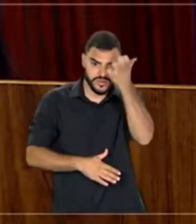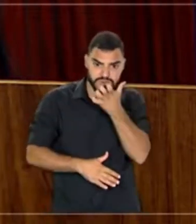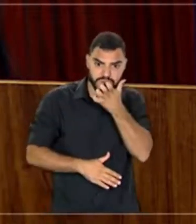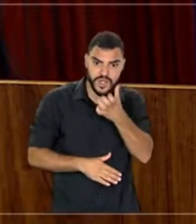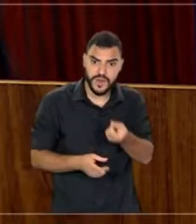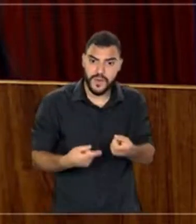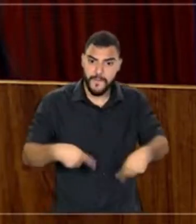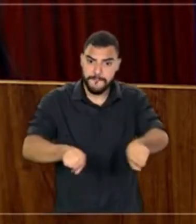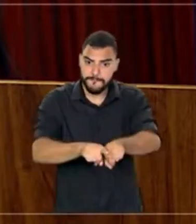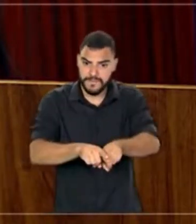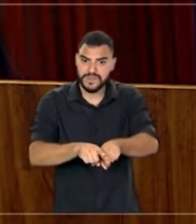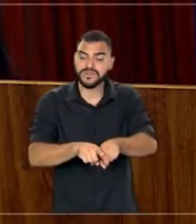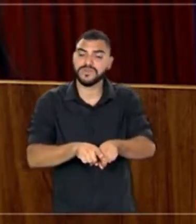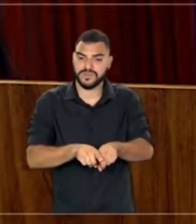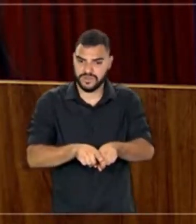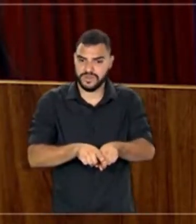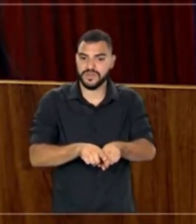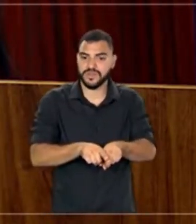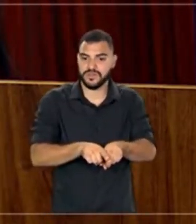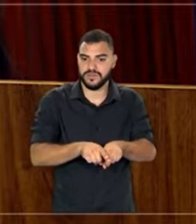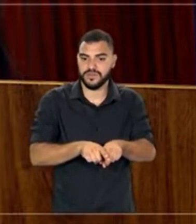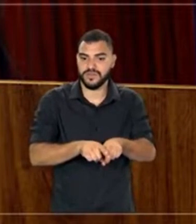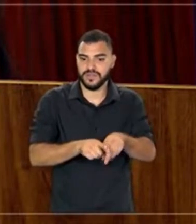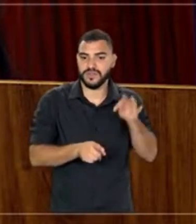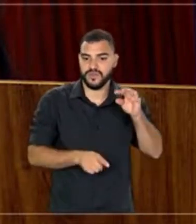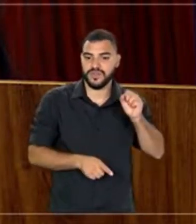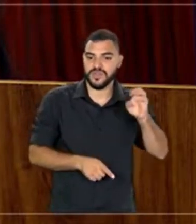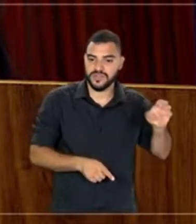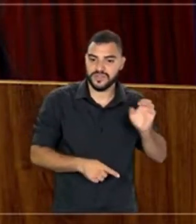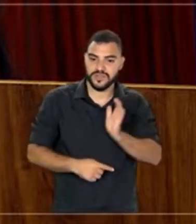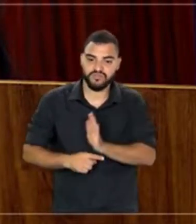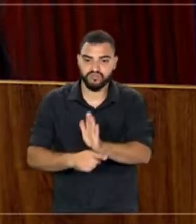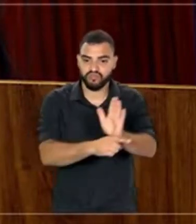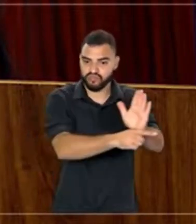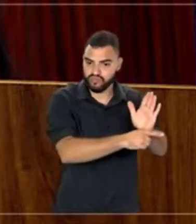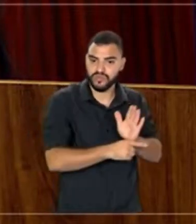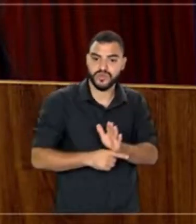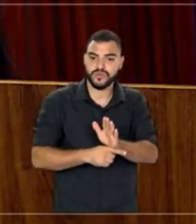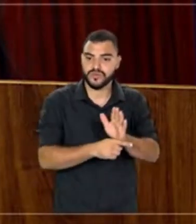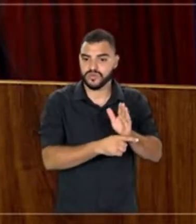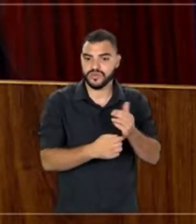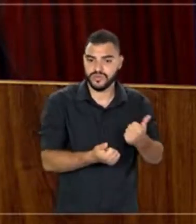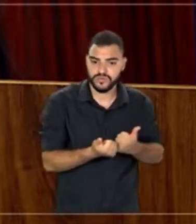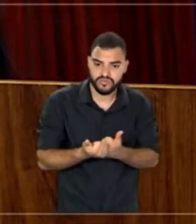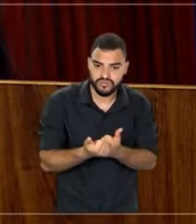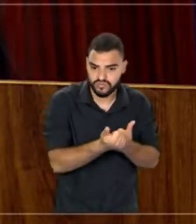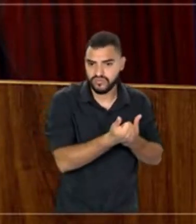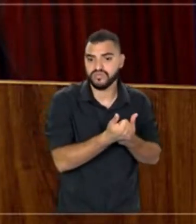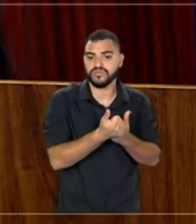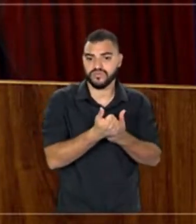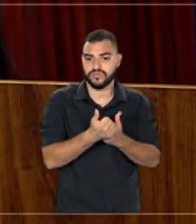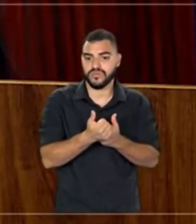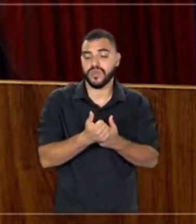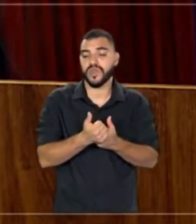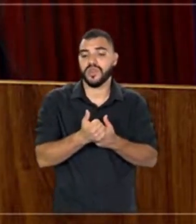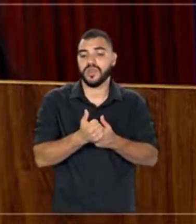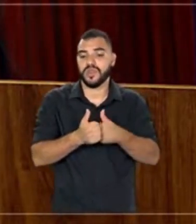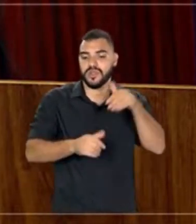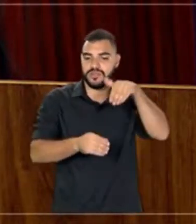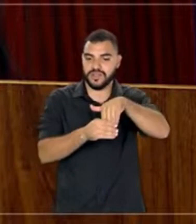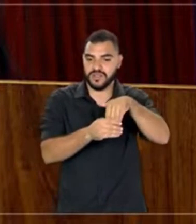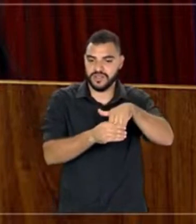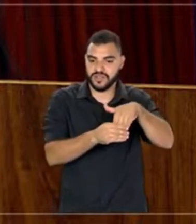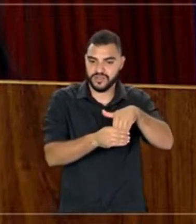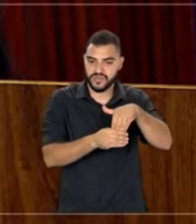parceira histórica do Poder Judiciário no auxílio da realização e segurança das eleições nos